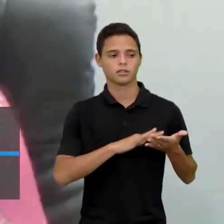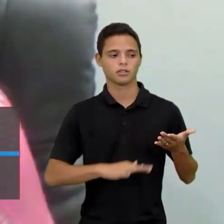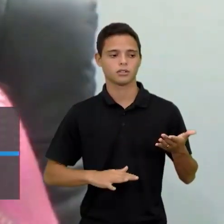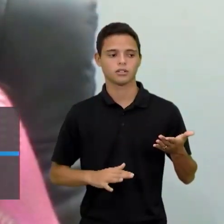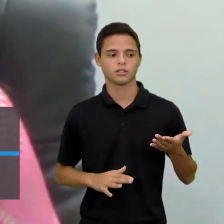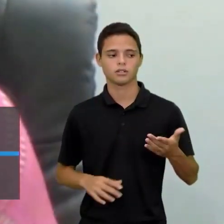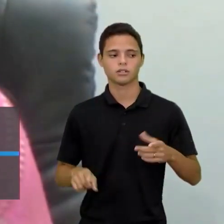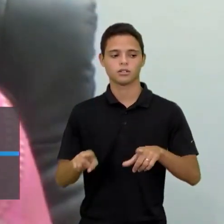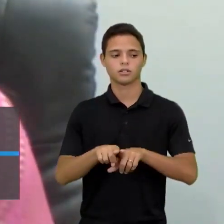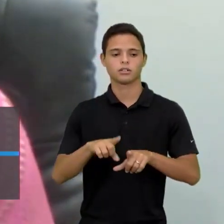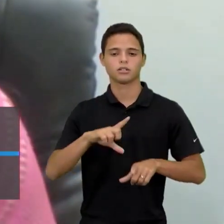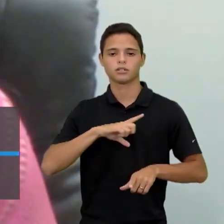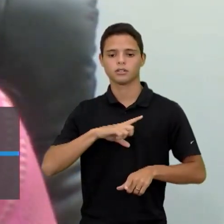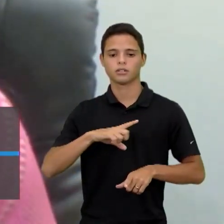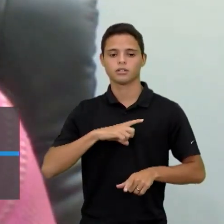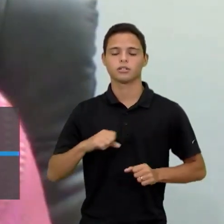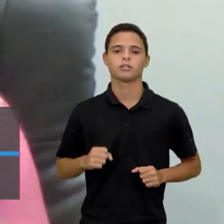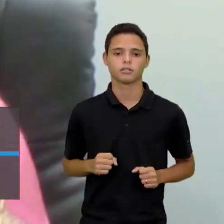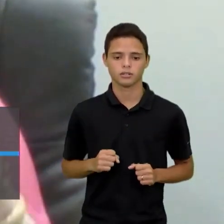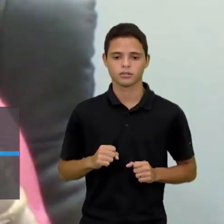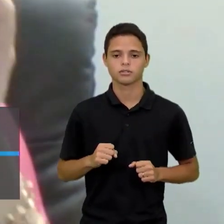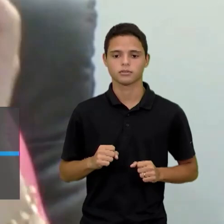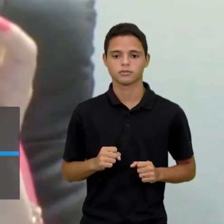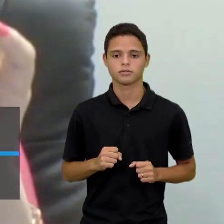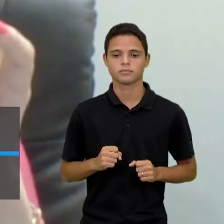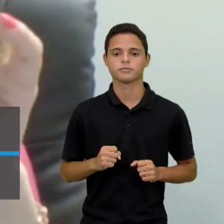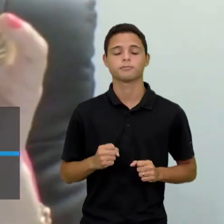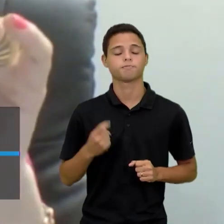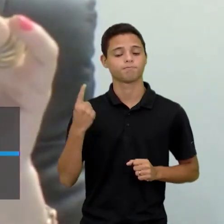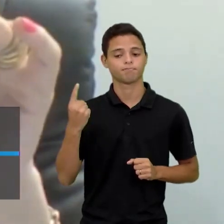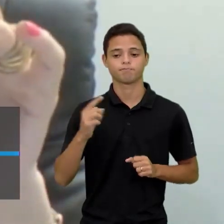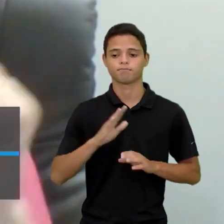leitura e interpretação de texto. Com o deficiente físico, eu vou trabalhar